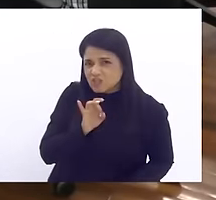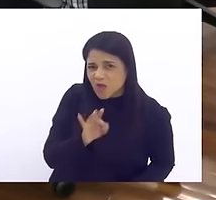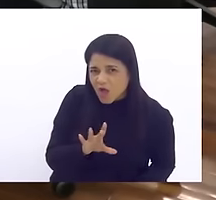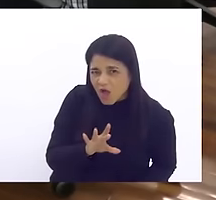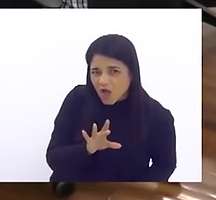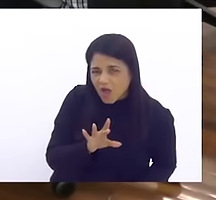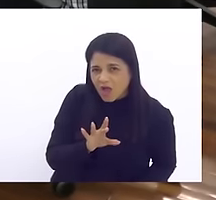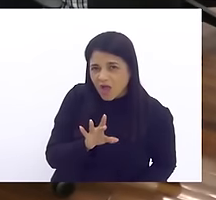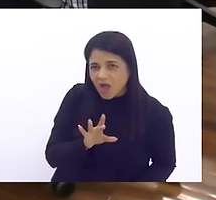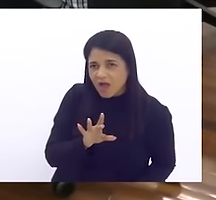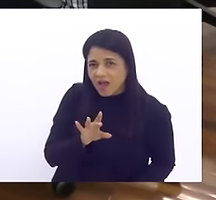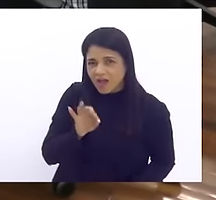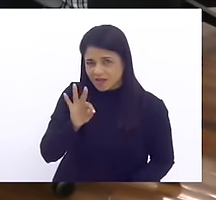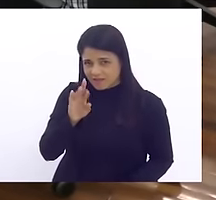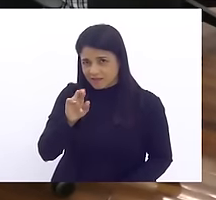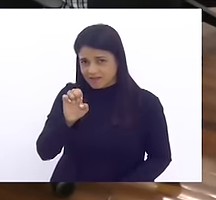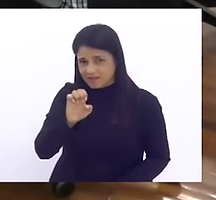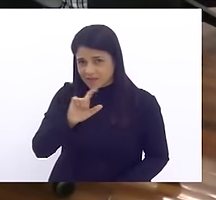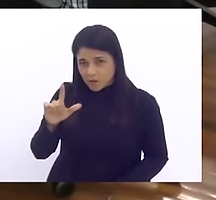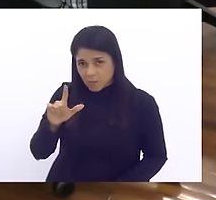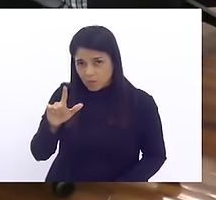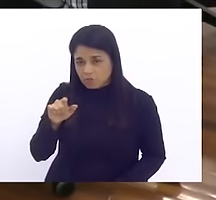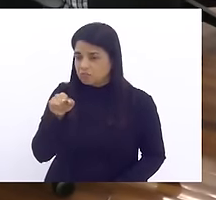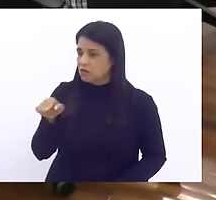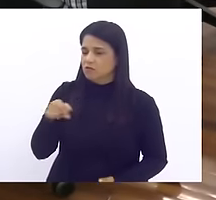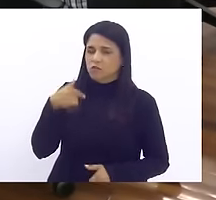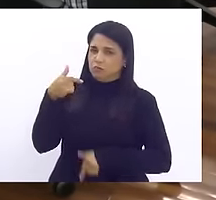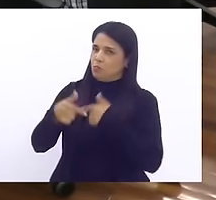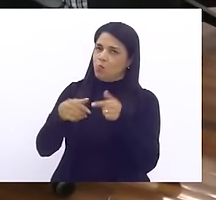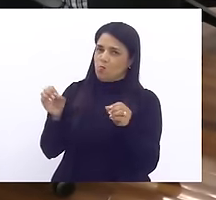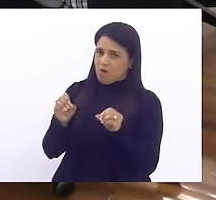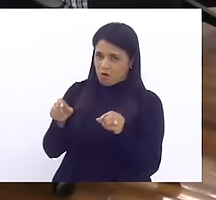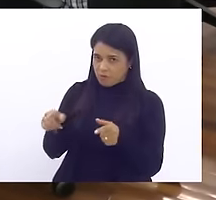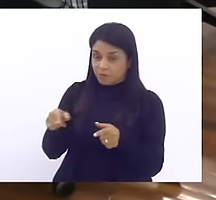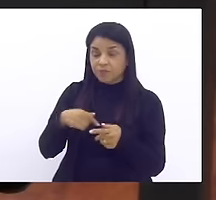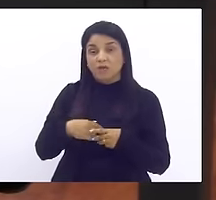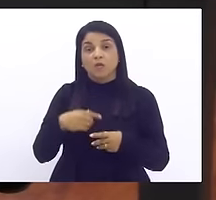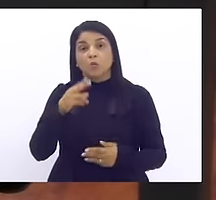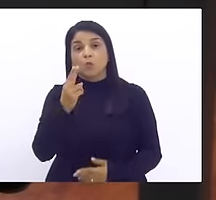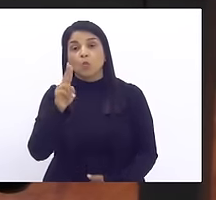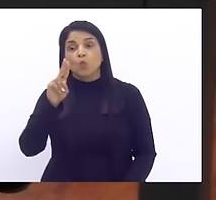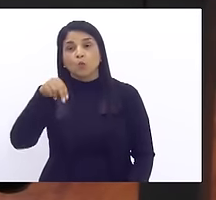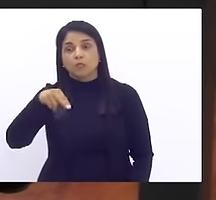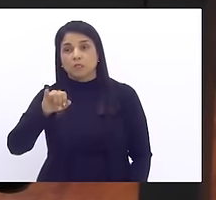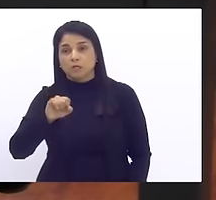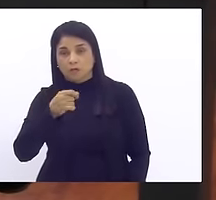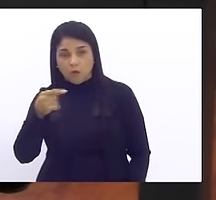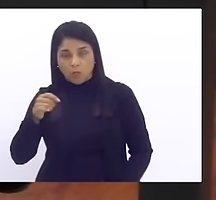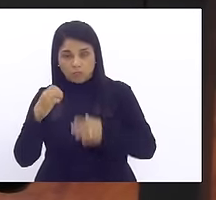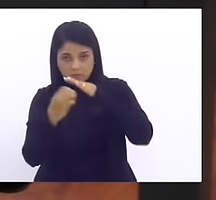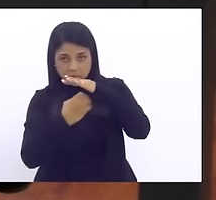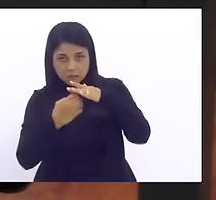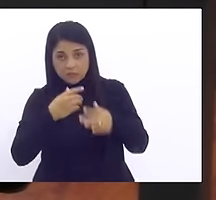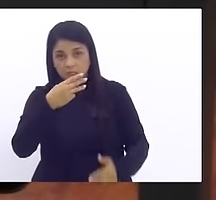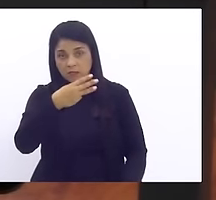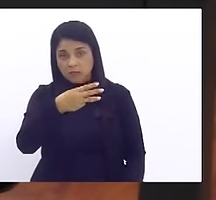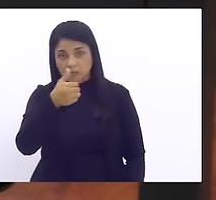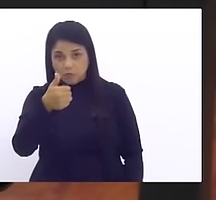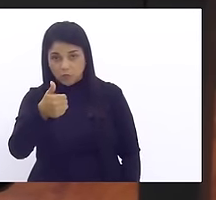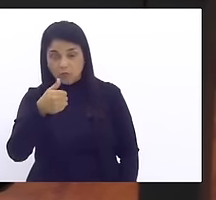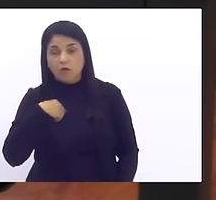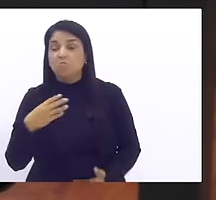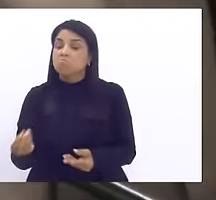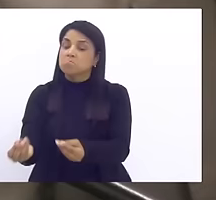você pode ter certeza que foi que nós demos aqui então você indo trabalhar e a união teve 31 multas me dá as datas aí